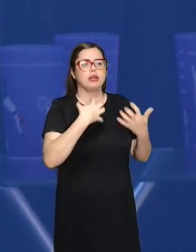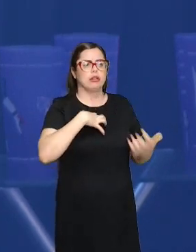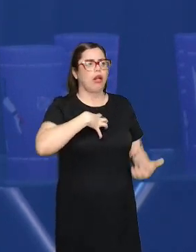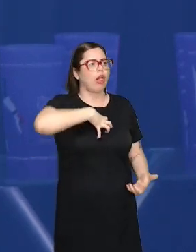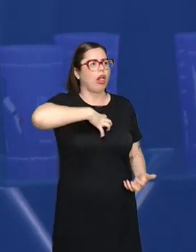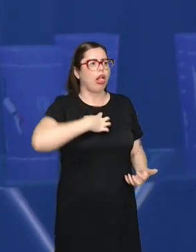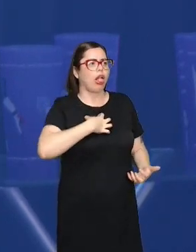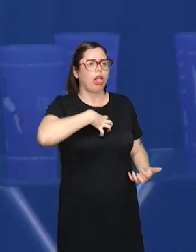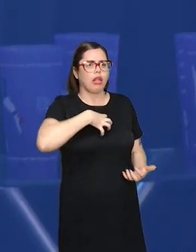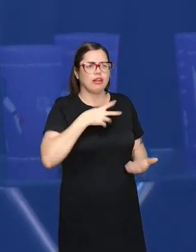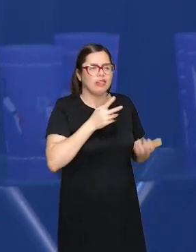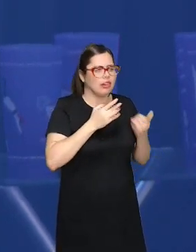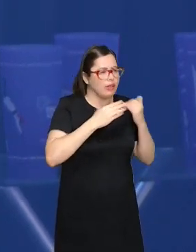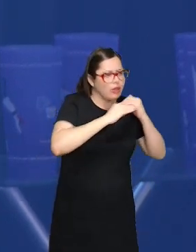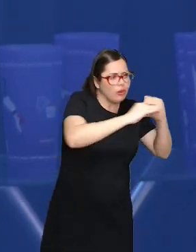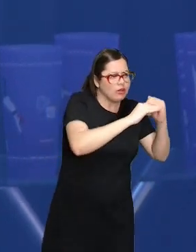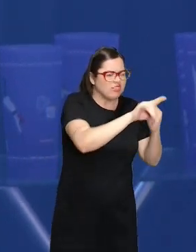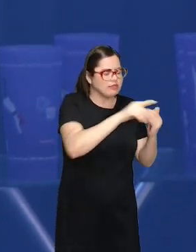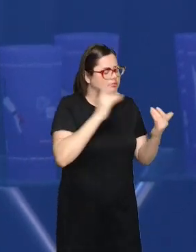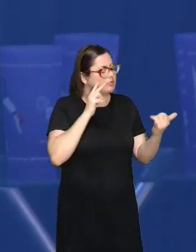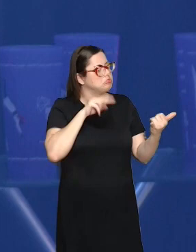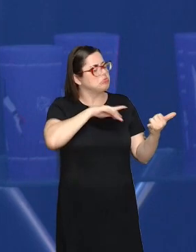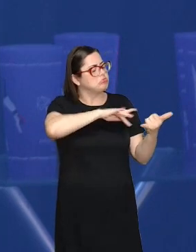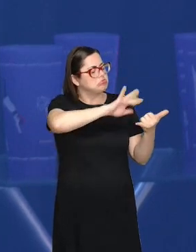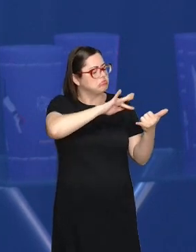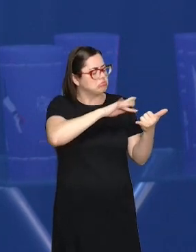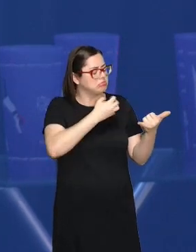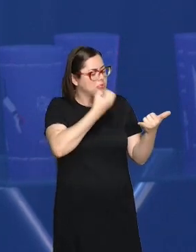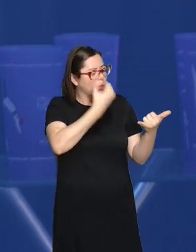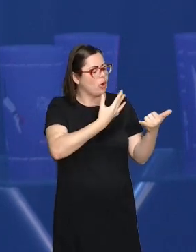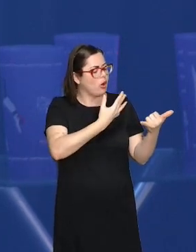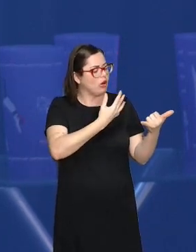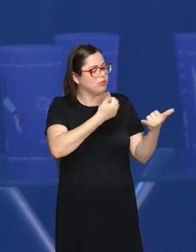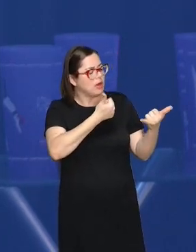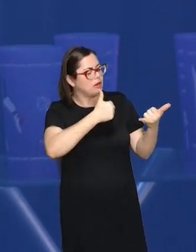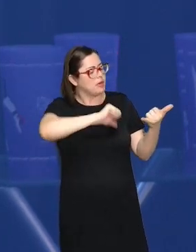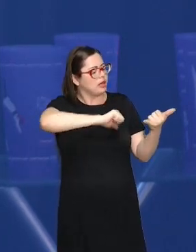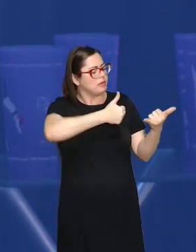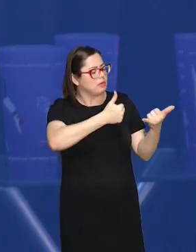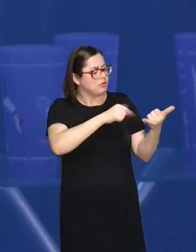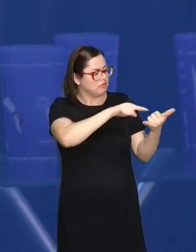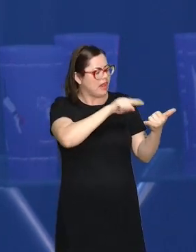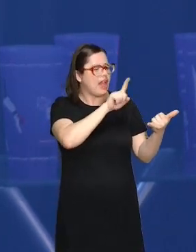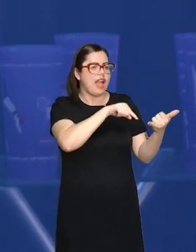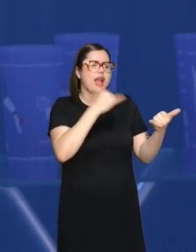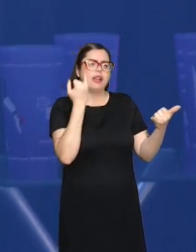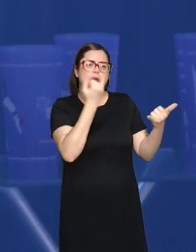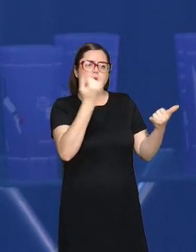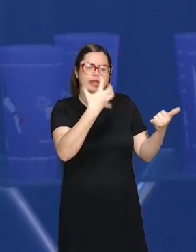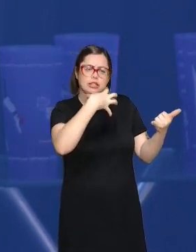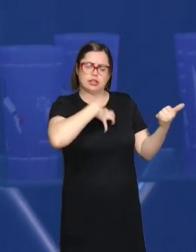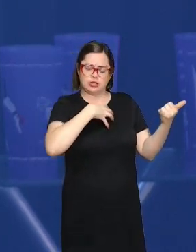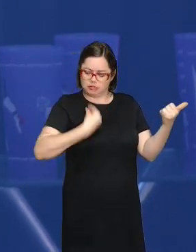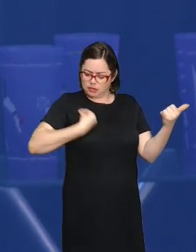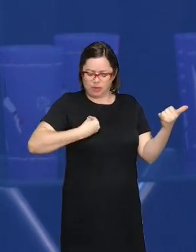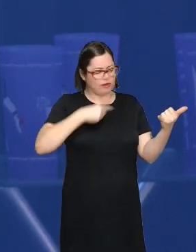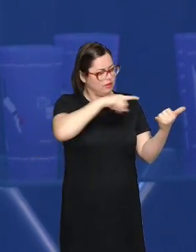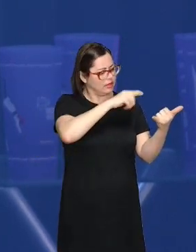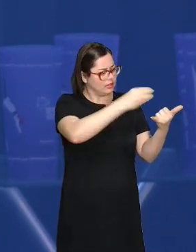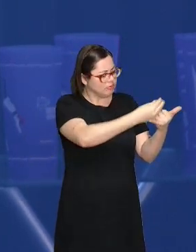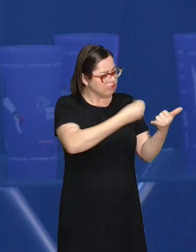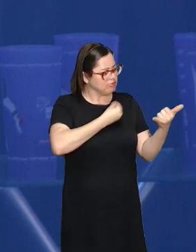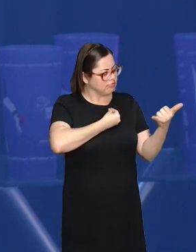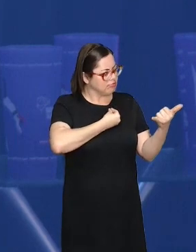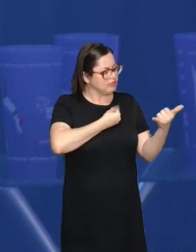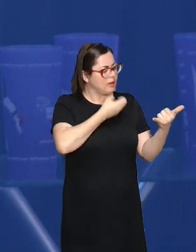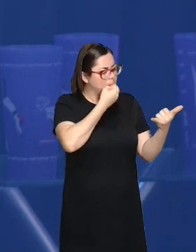aquilo realmente faz sentido para você, se aquilo é importante para a tua vida, se vai agregar para você e de que forma também você possa